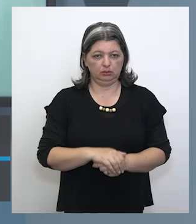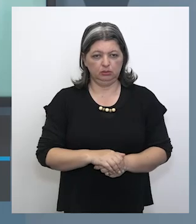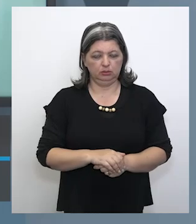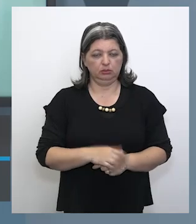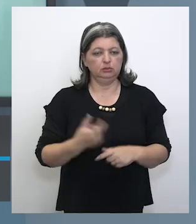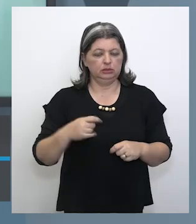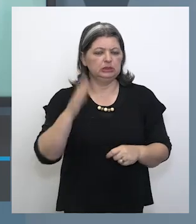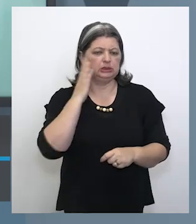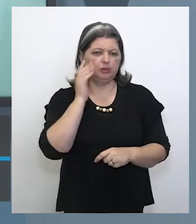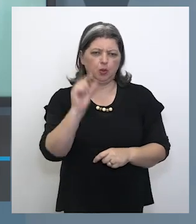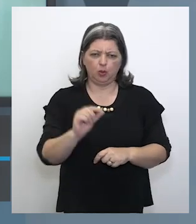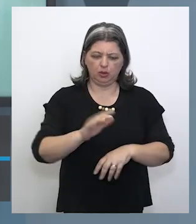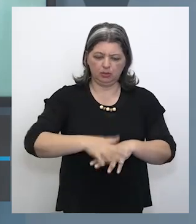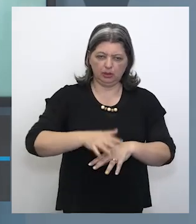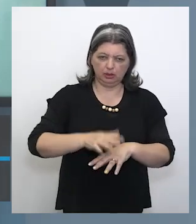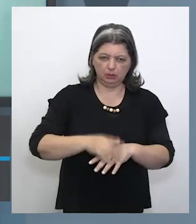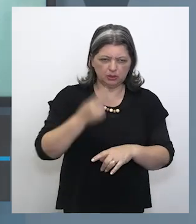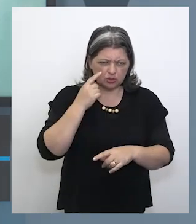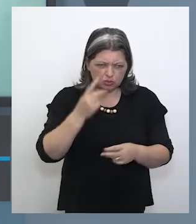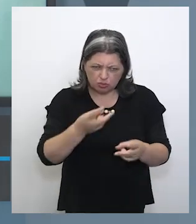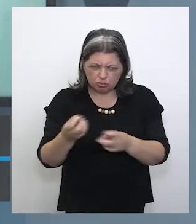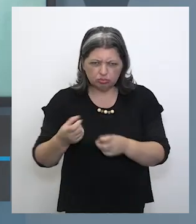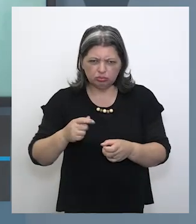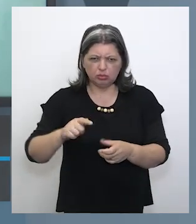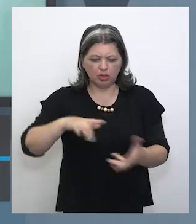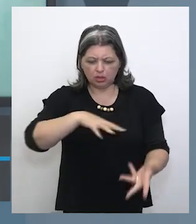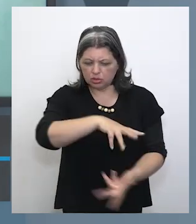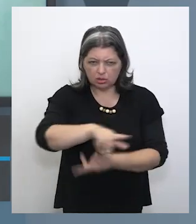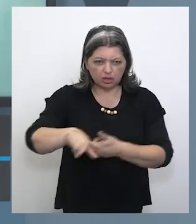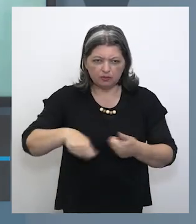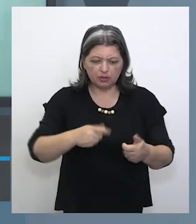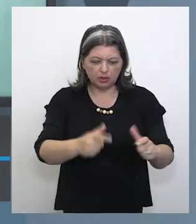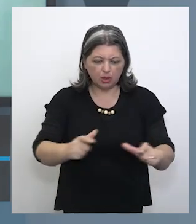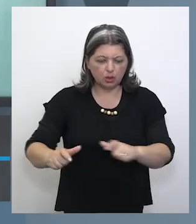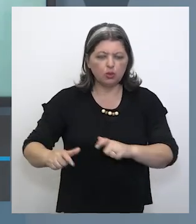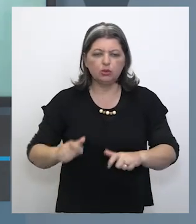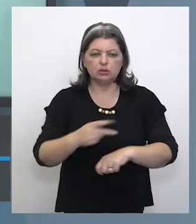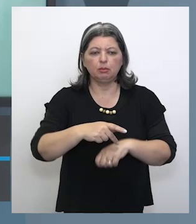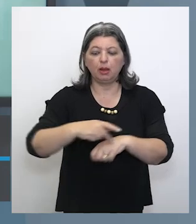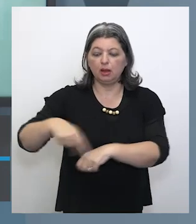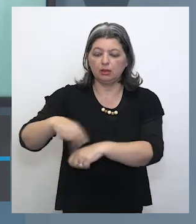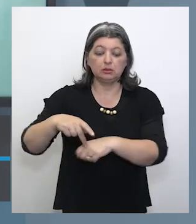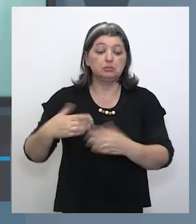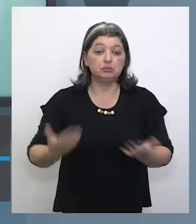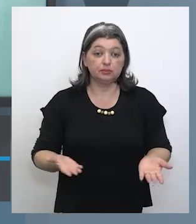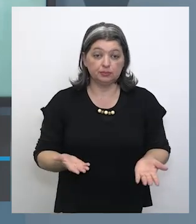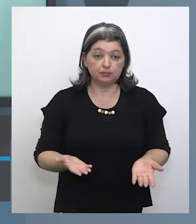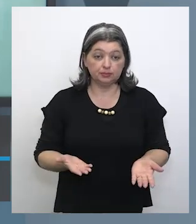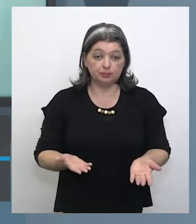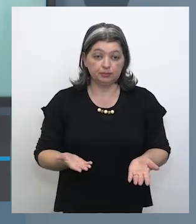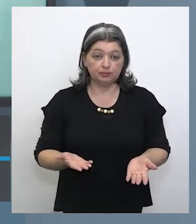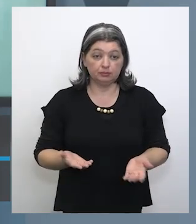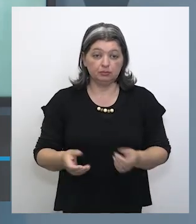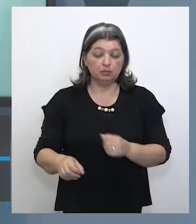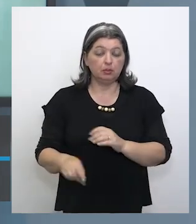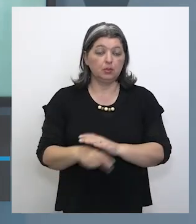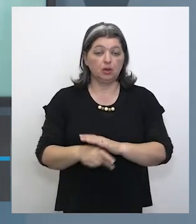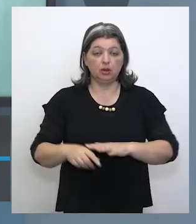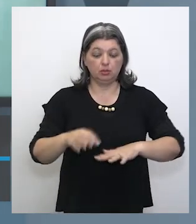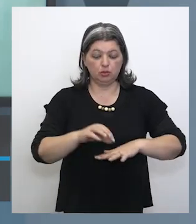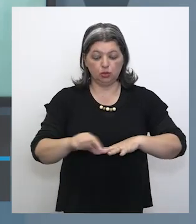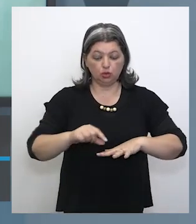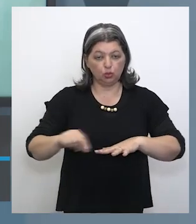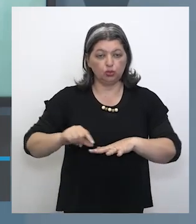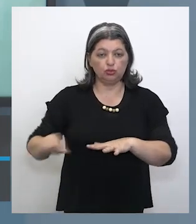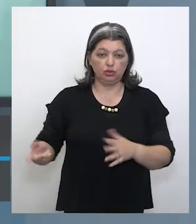pouquinho de matemática para olhar lá, um pouco de geografia, onde ficam aí esses países, né? Então, onde ficam esses continentes? Isso é muito legal.